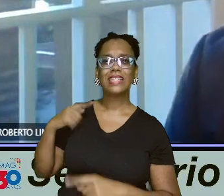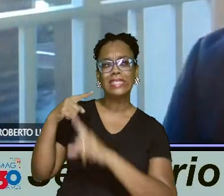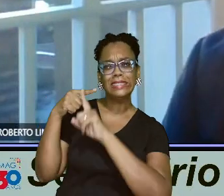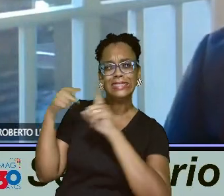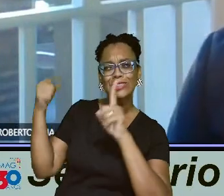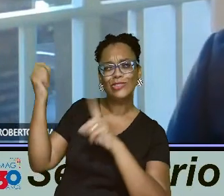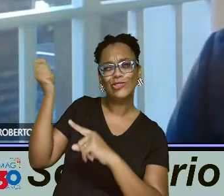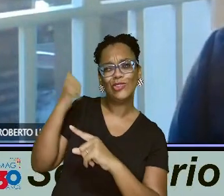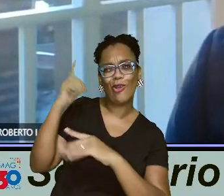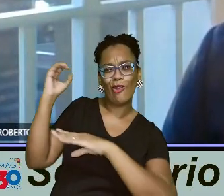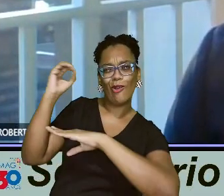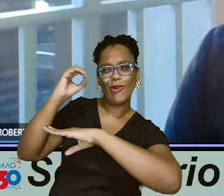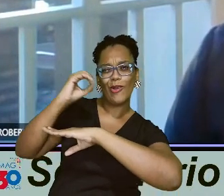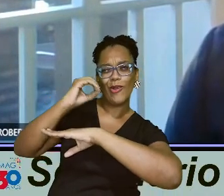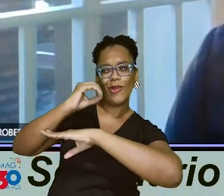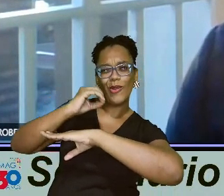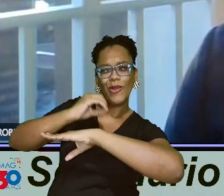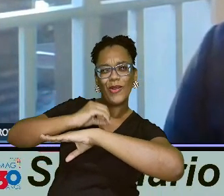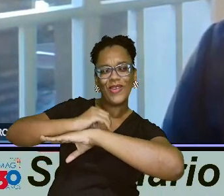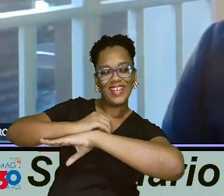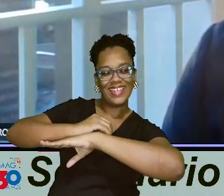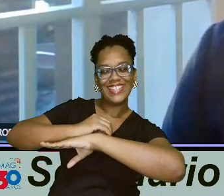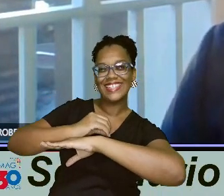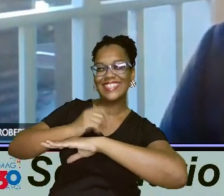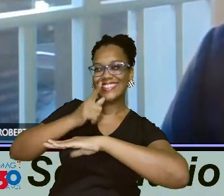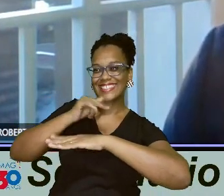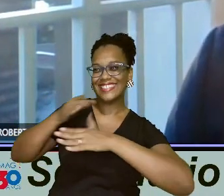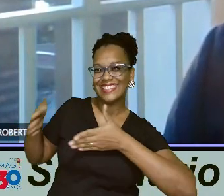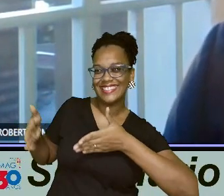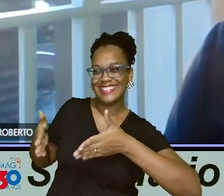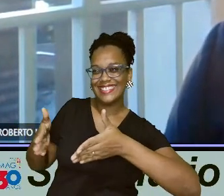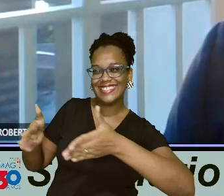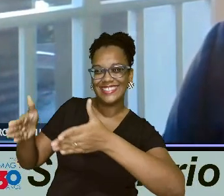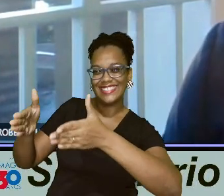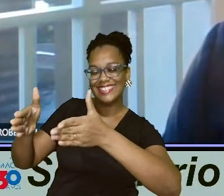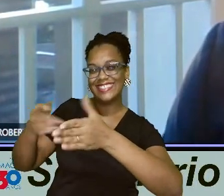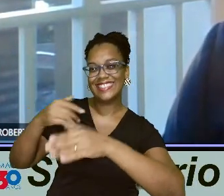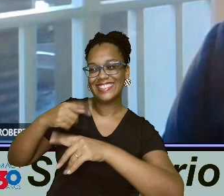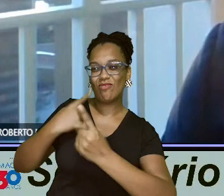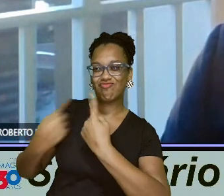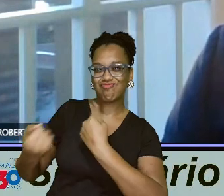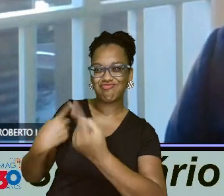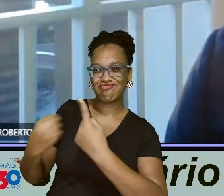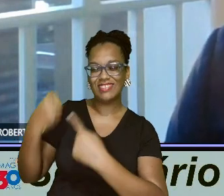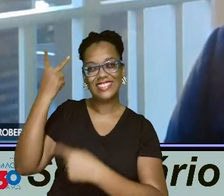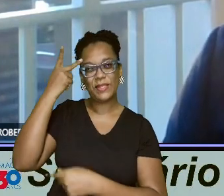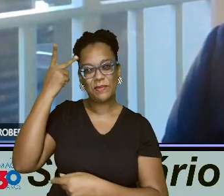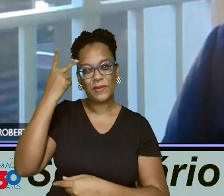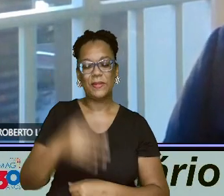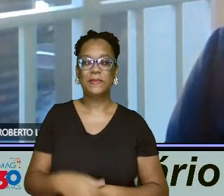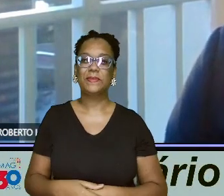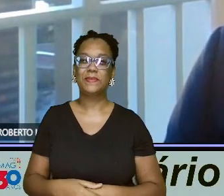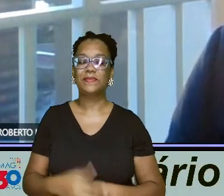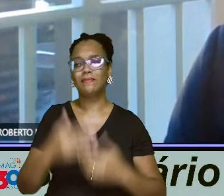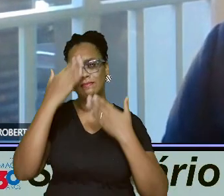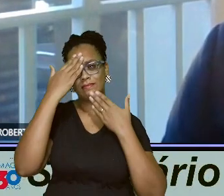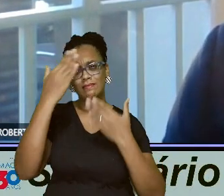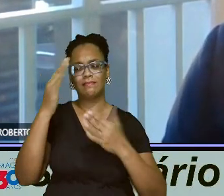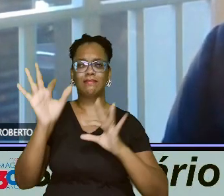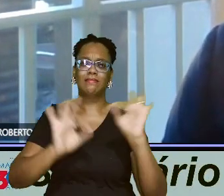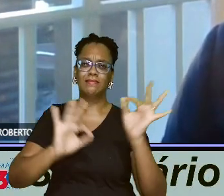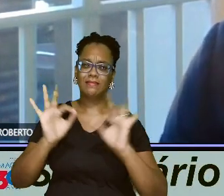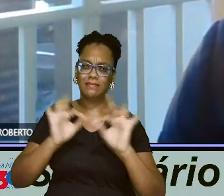aqui, perto da Marginal Pinheiros. Eu quero agradecer pela organização, a doutora Terezinha, o